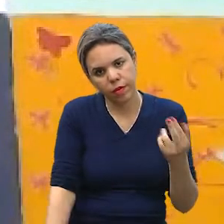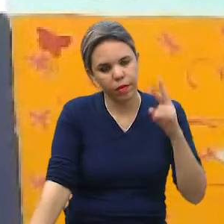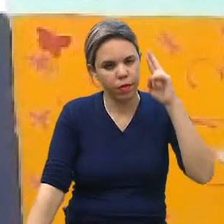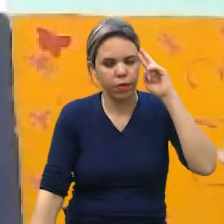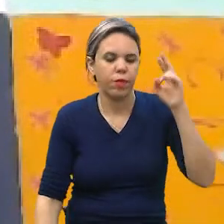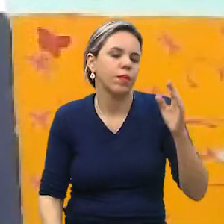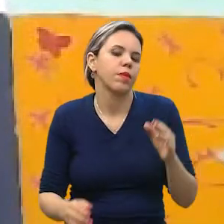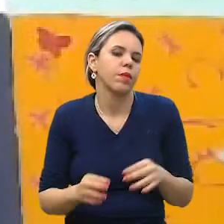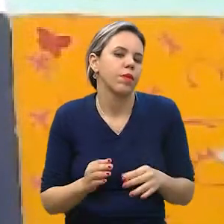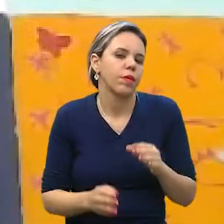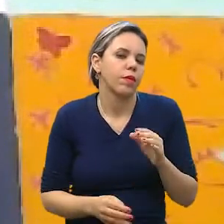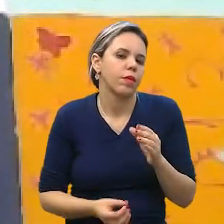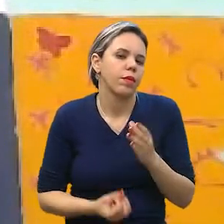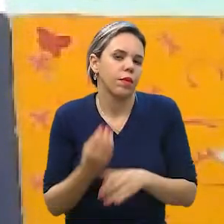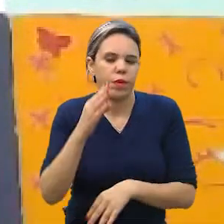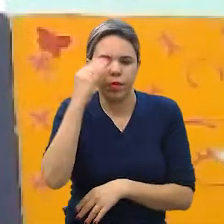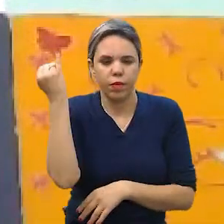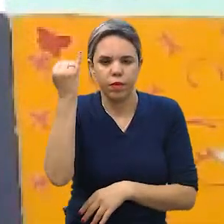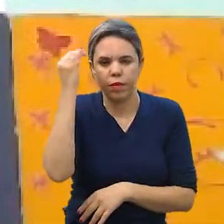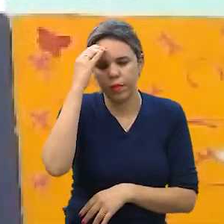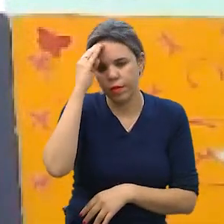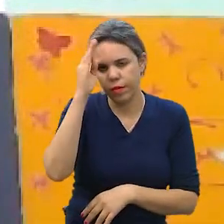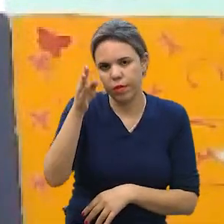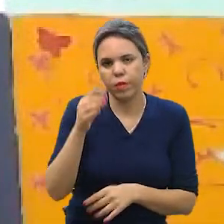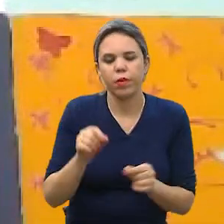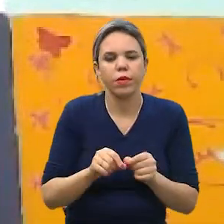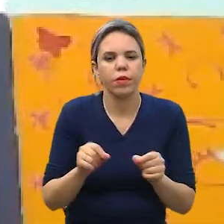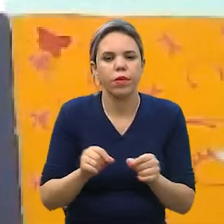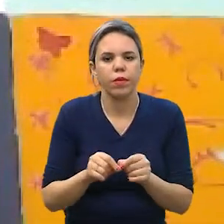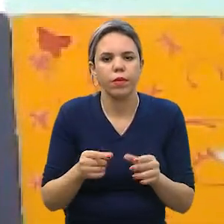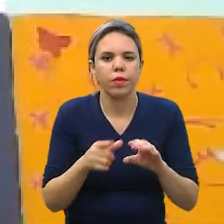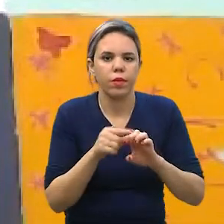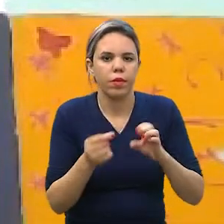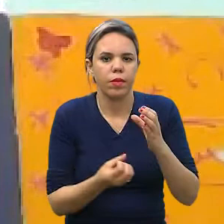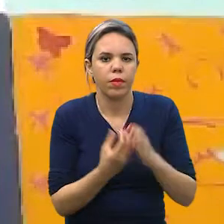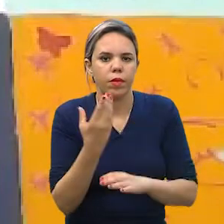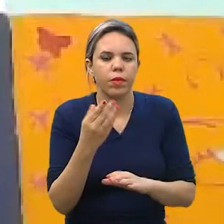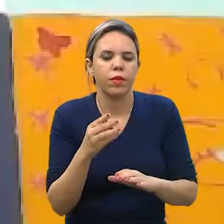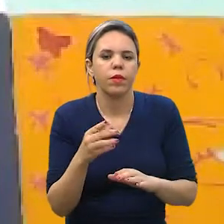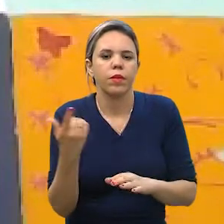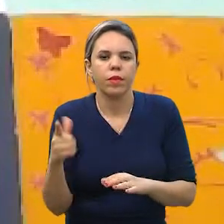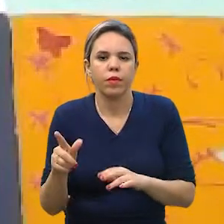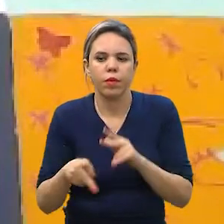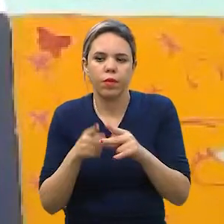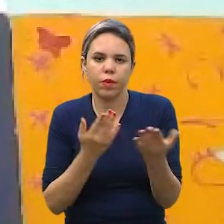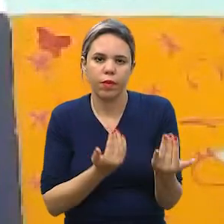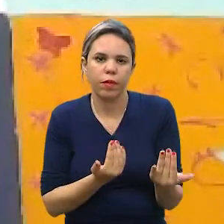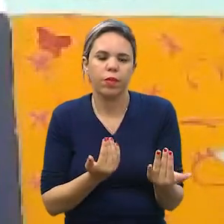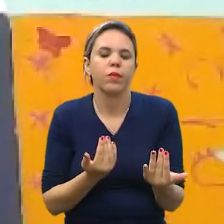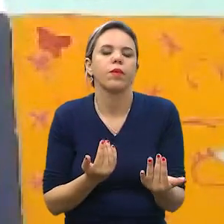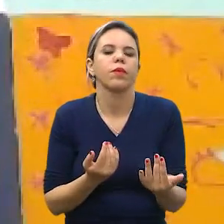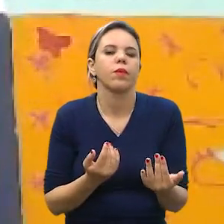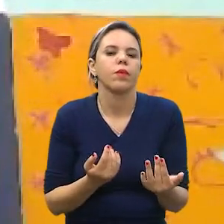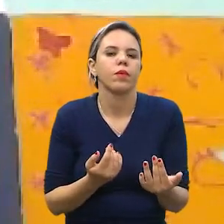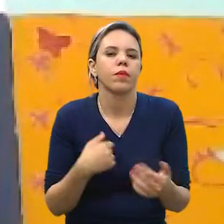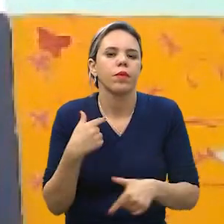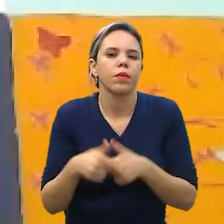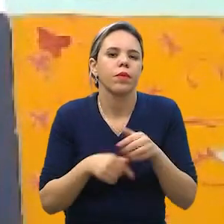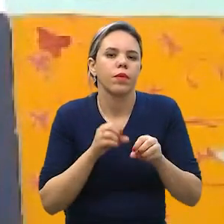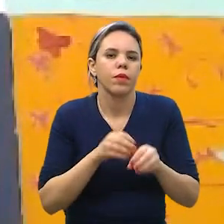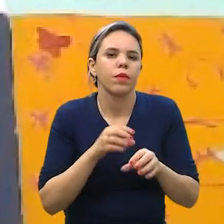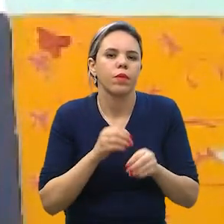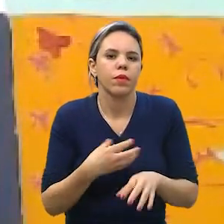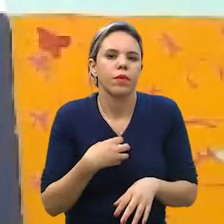carros-chefes, vamos chamar assim, da Ação Forte, que é o jovem empreendedor e o protagonismo juvenil. E daí a gente trabalha muito